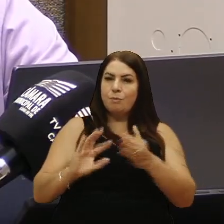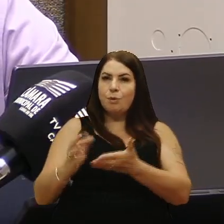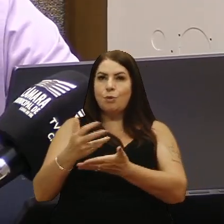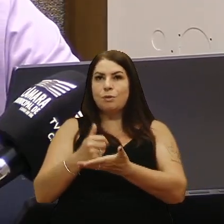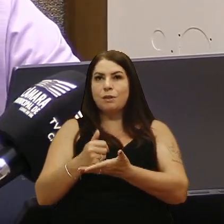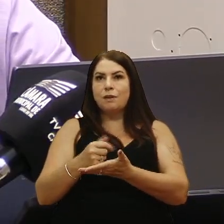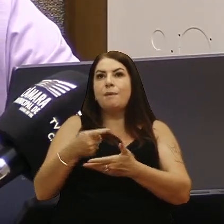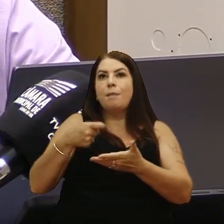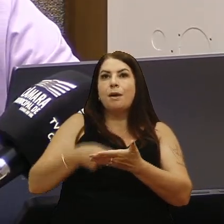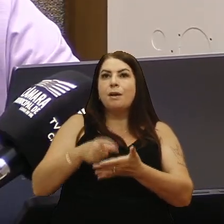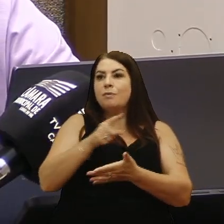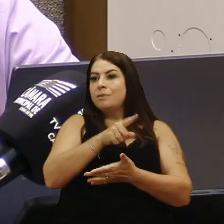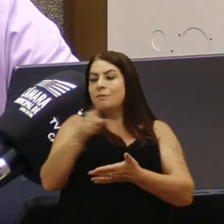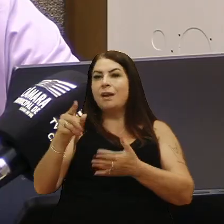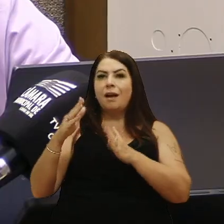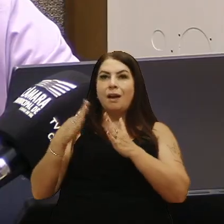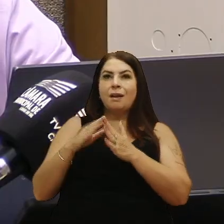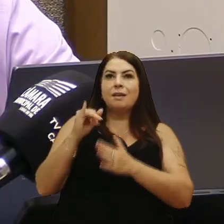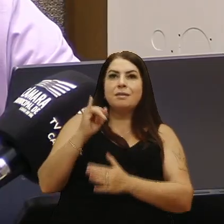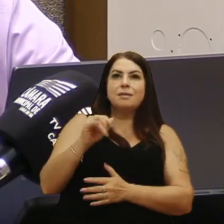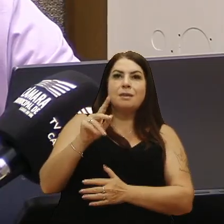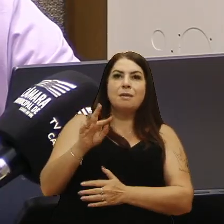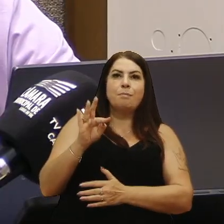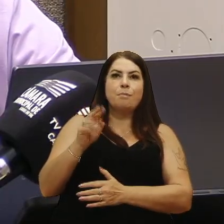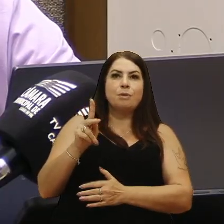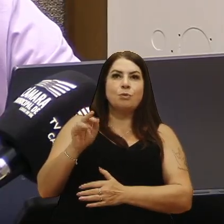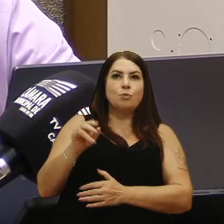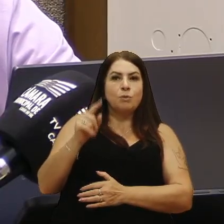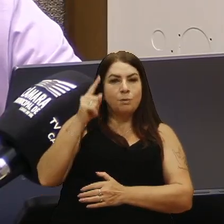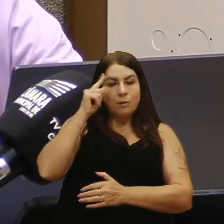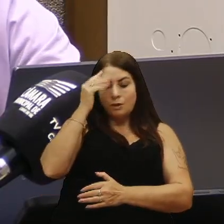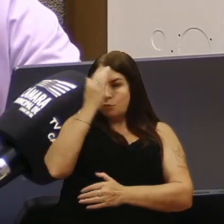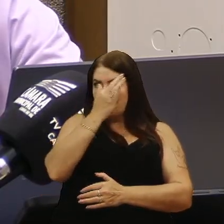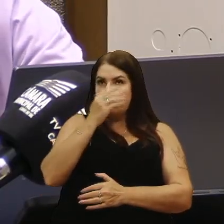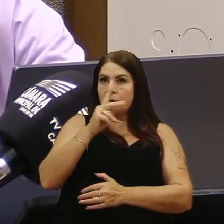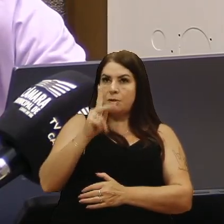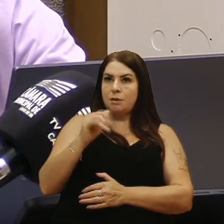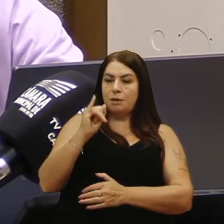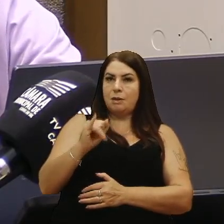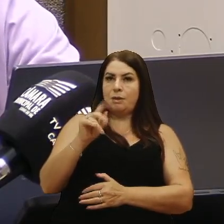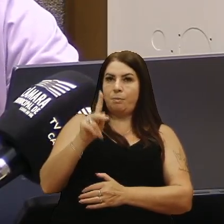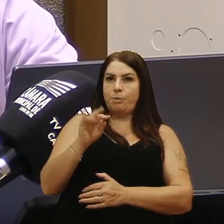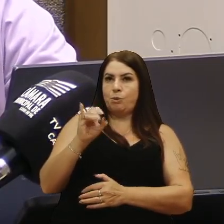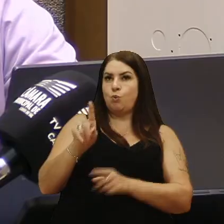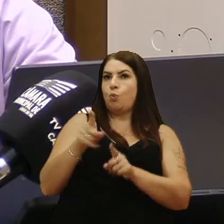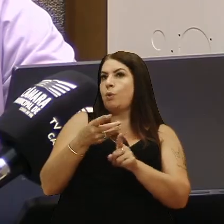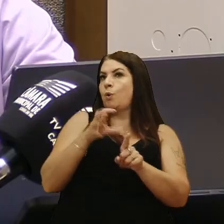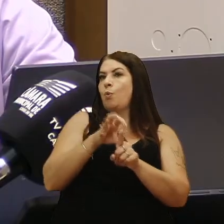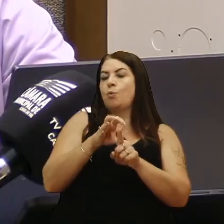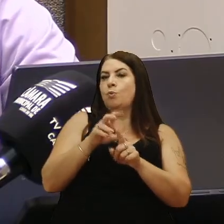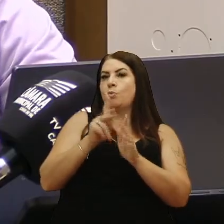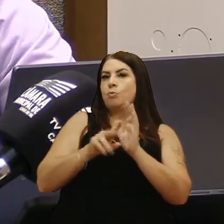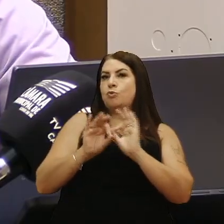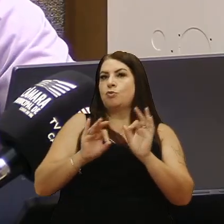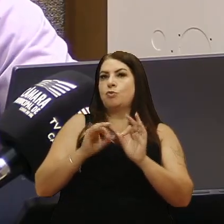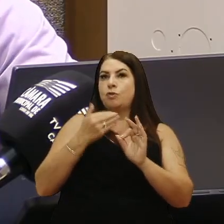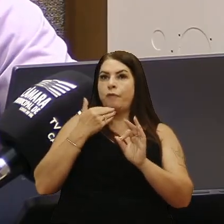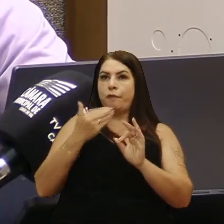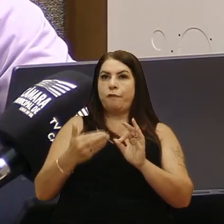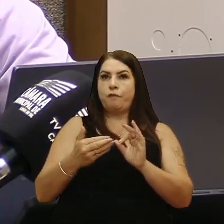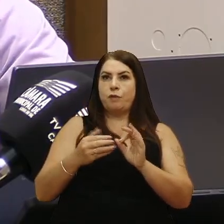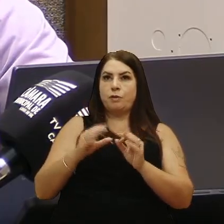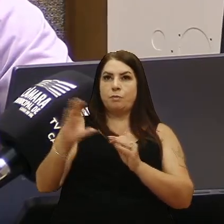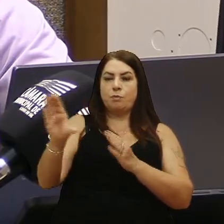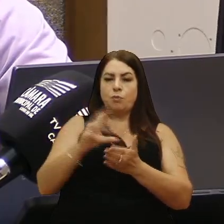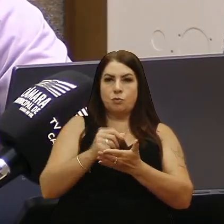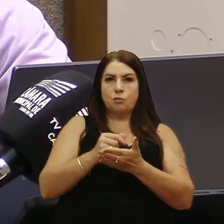pagar? O senhor e a senhora de casa no IPTU. Parece que o Adiló só pensa no IPTU quando ele é contra o projeto. Quando ele é a favor, ele está disposto a repassar